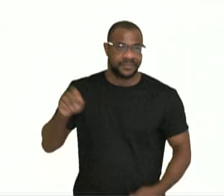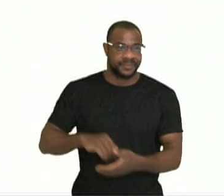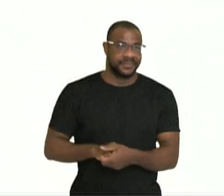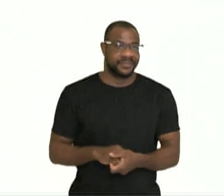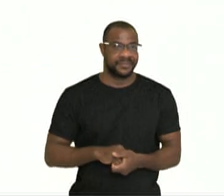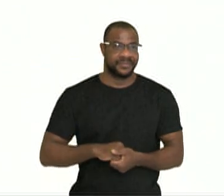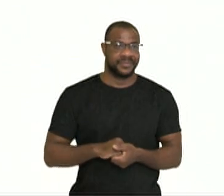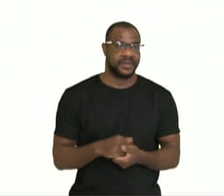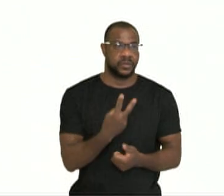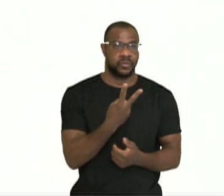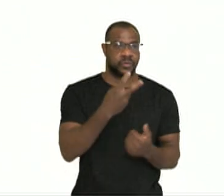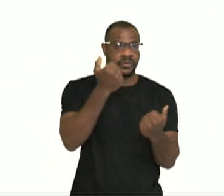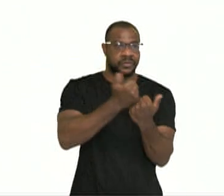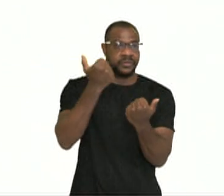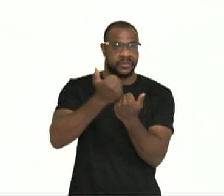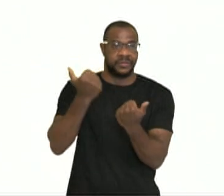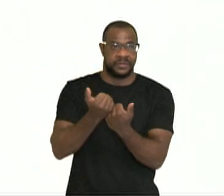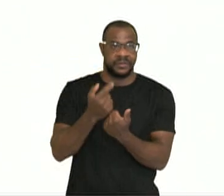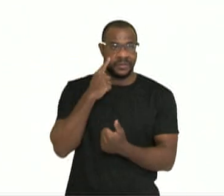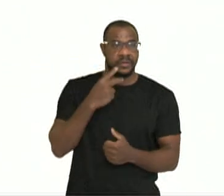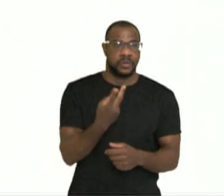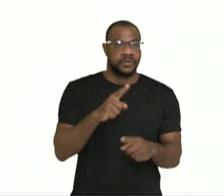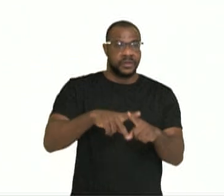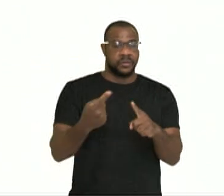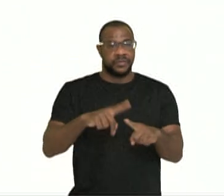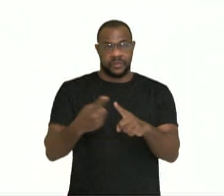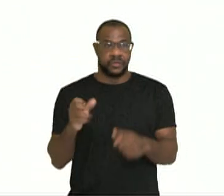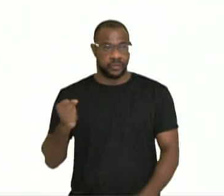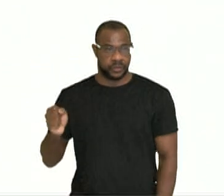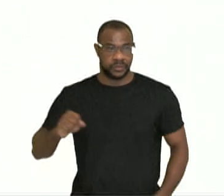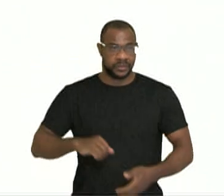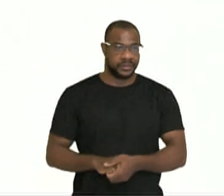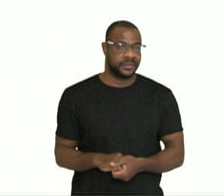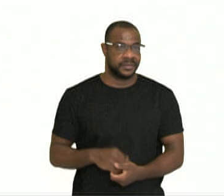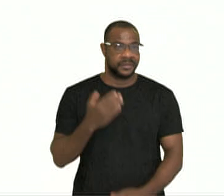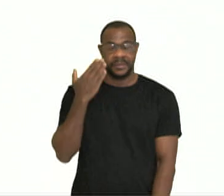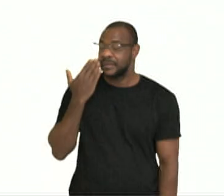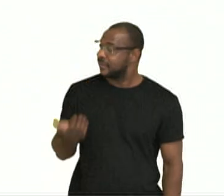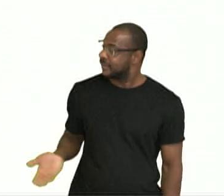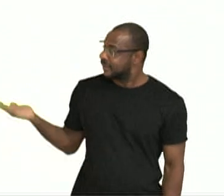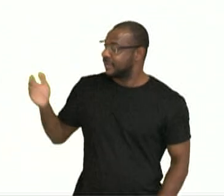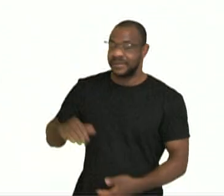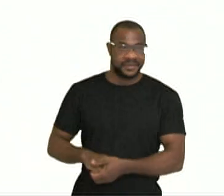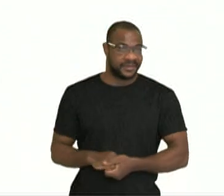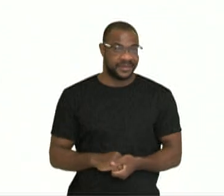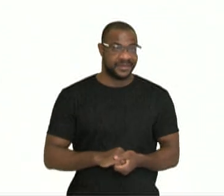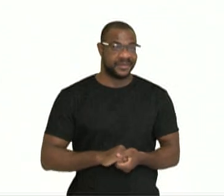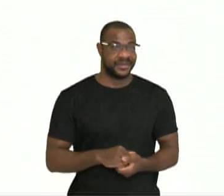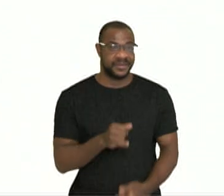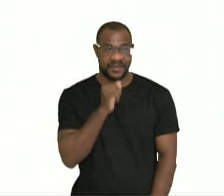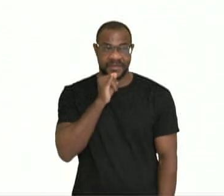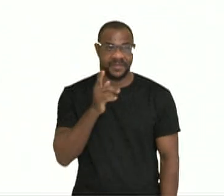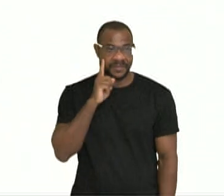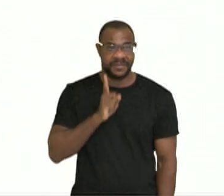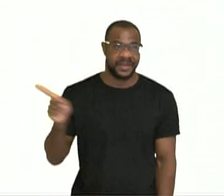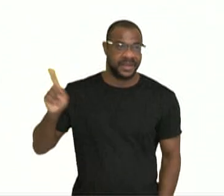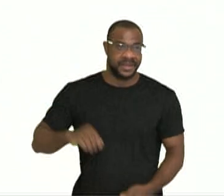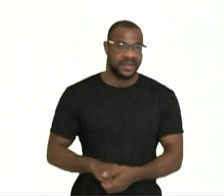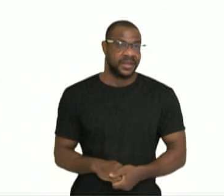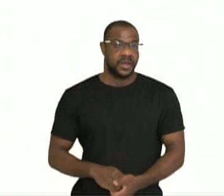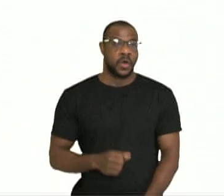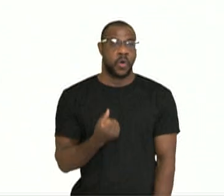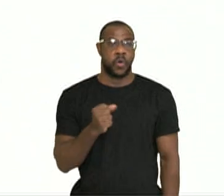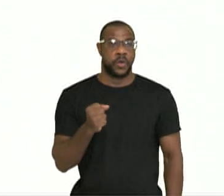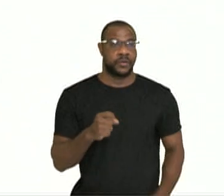2 vezes 2 vezes 2 é 8. E quando eu faço 8 vezes 21,25, eu vou ter o quê? 170